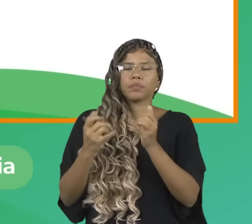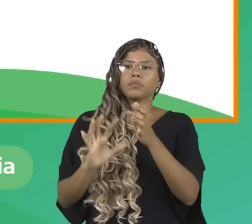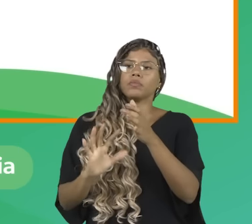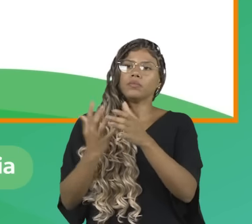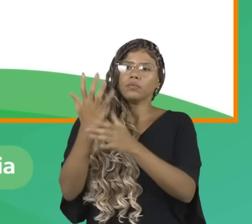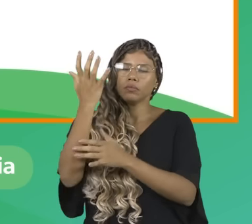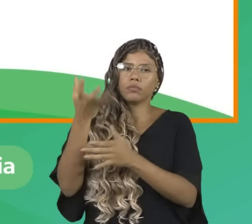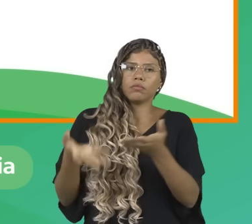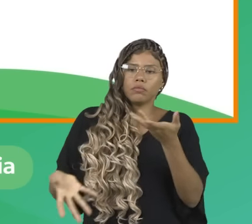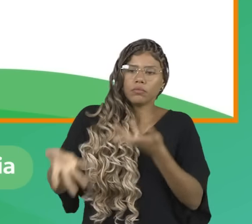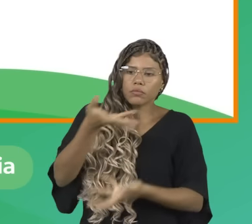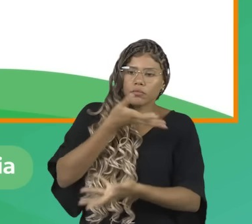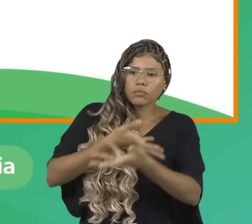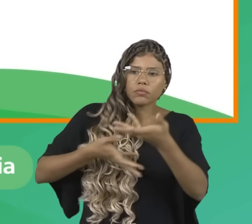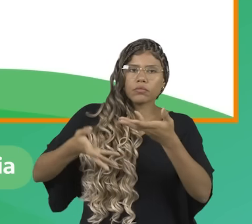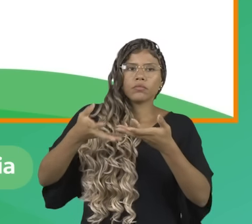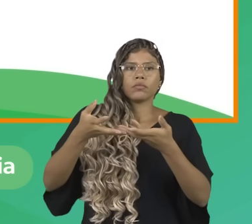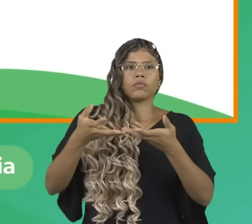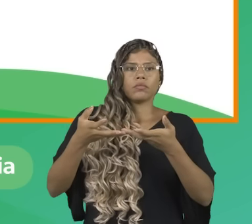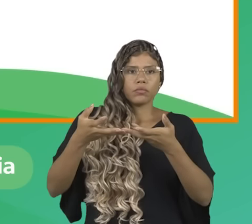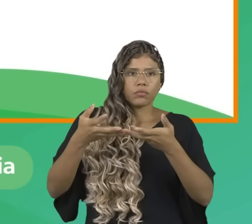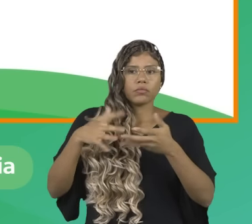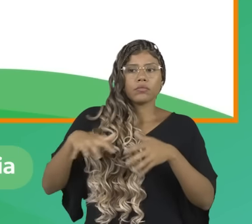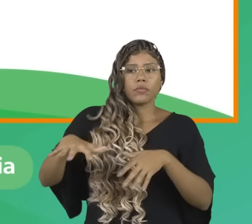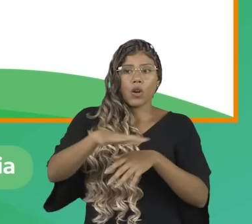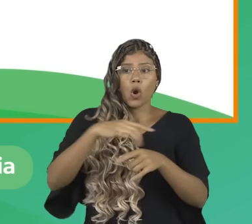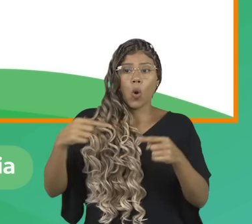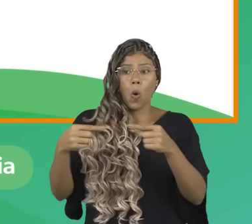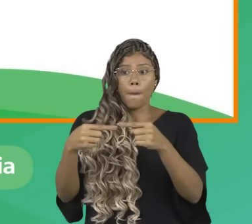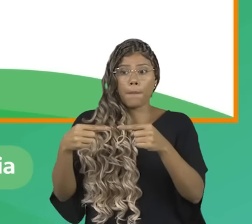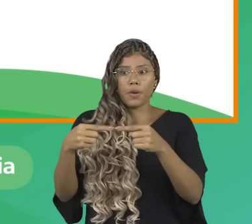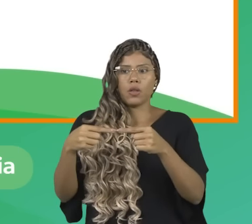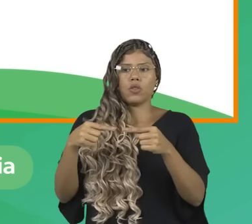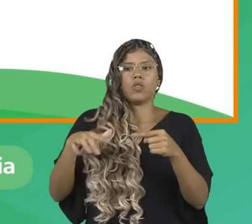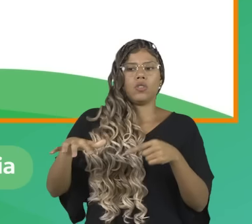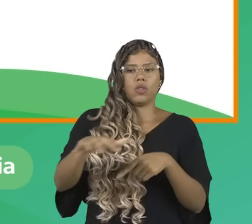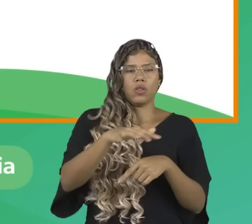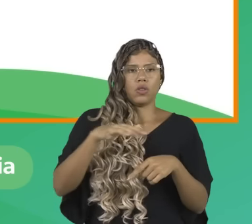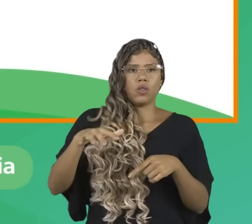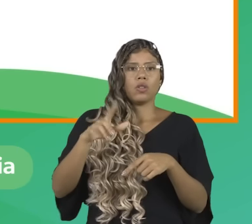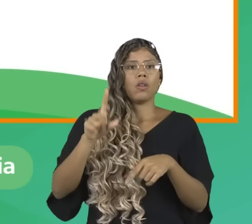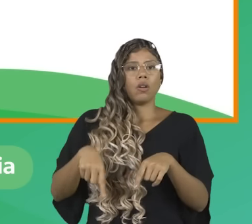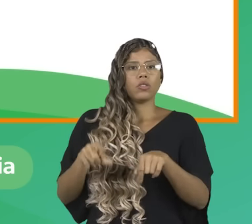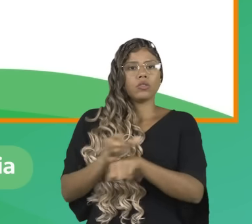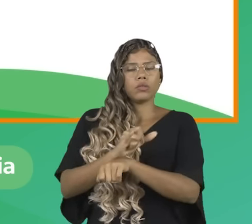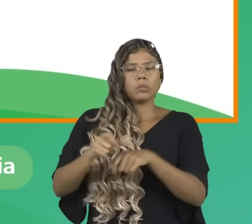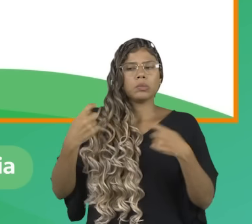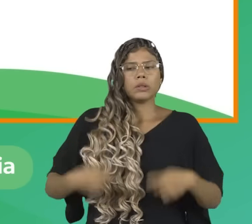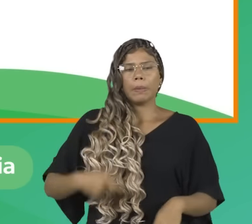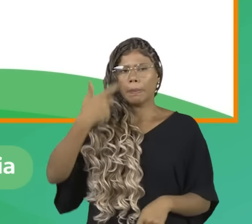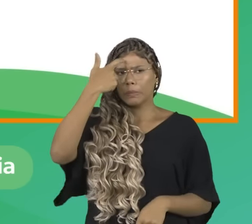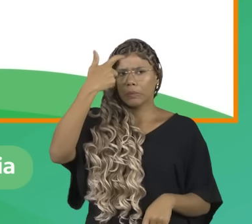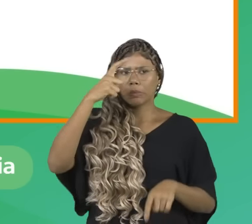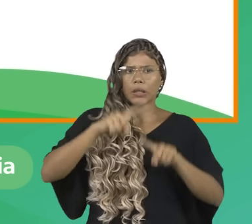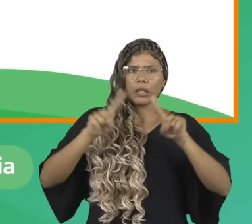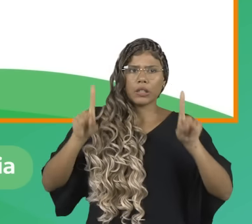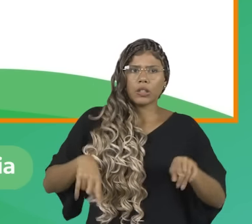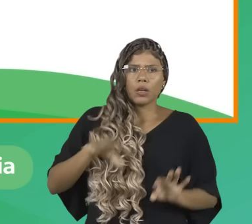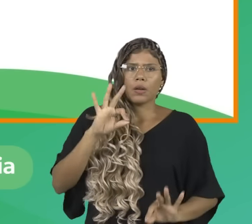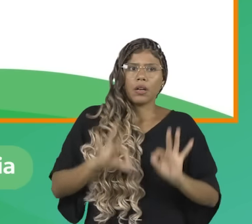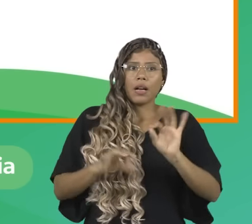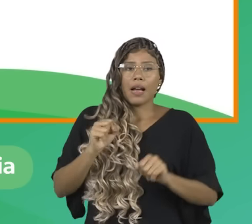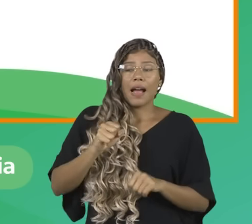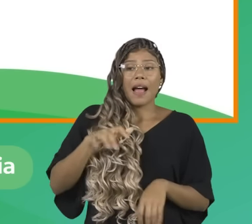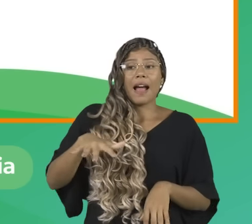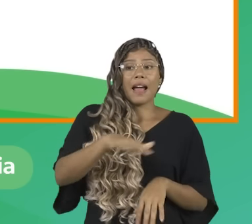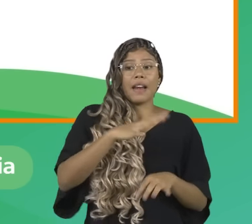daquela região. Isso é estratégia, tem que ser pensado, bem planejado. E áreas urbanas, então, mais ainda, porque tem que